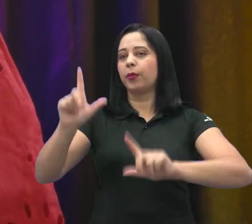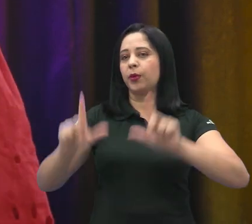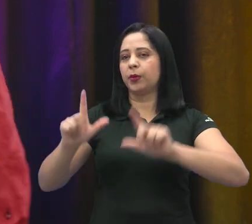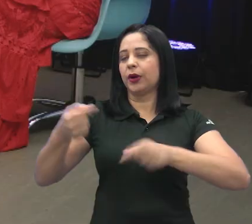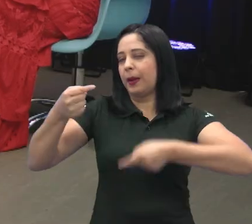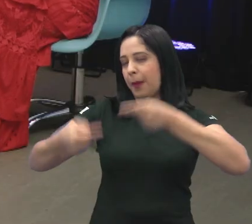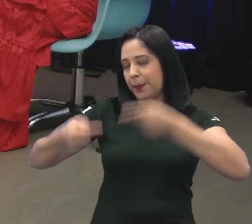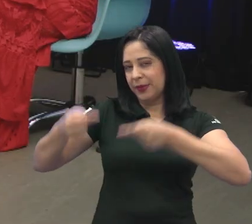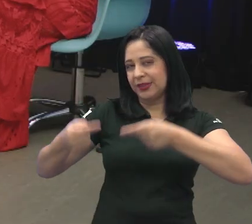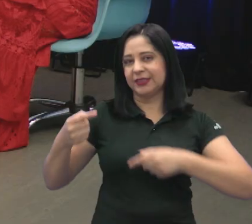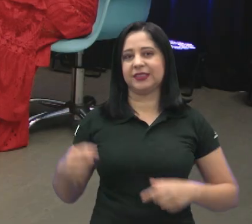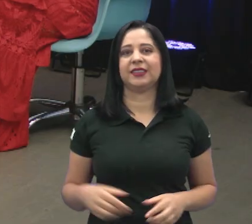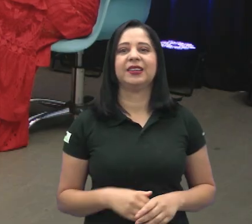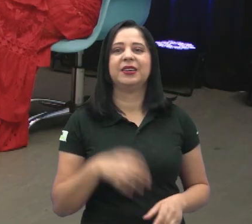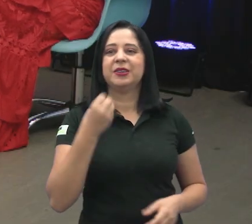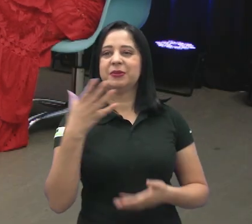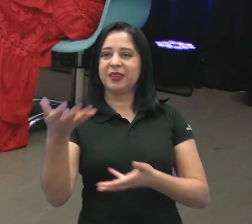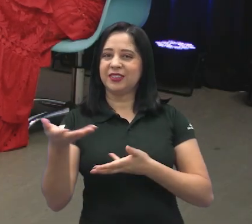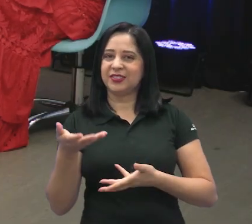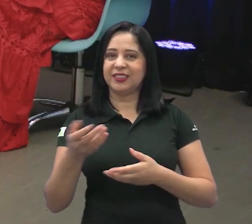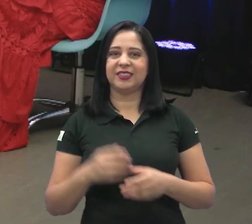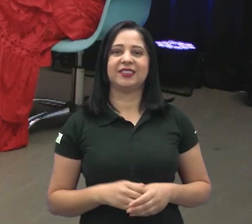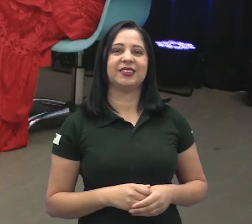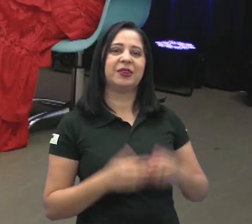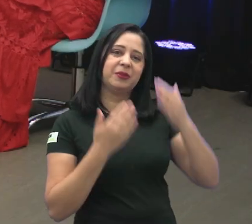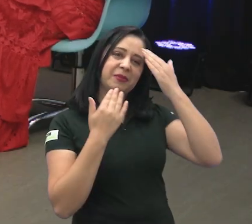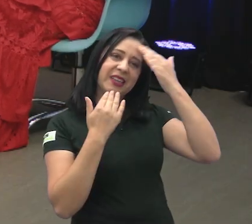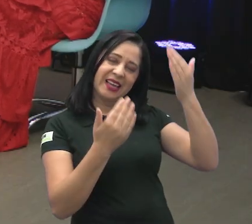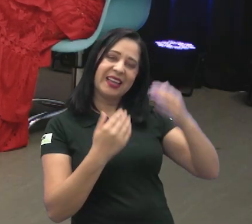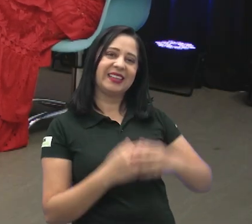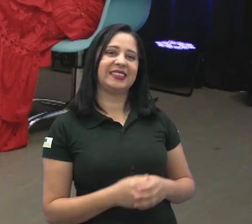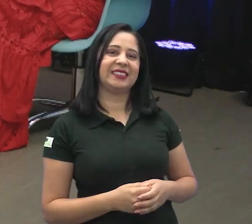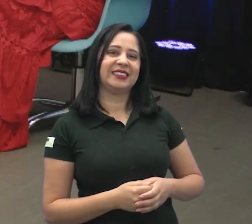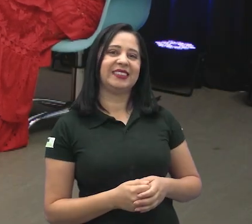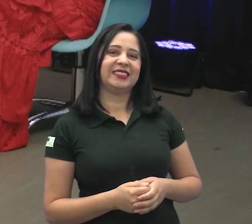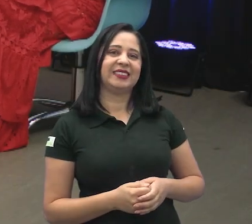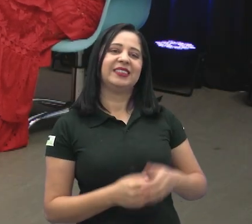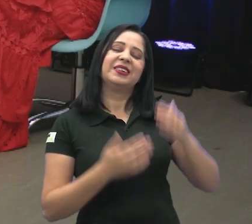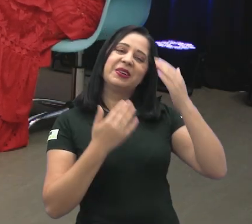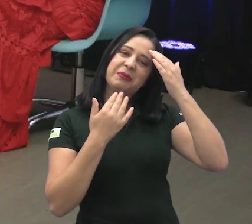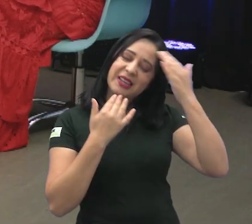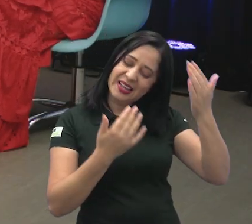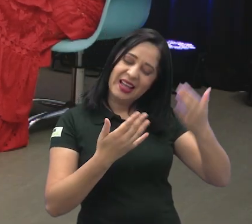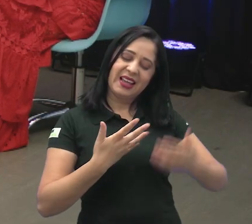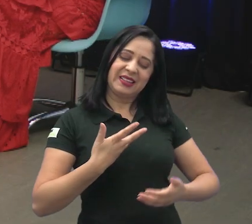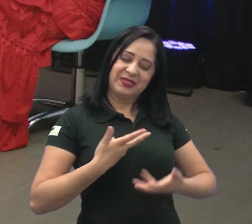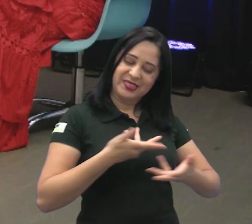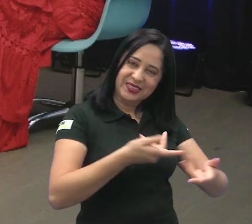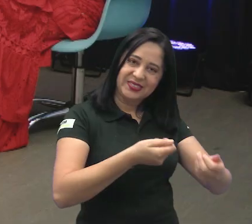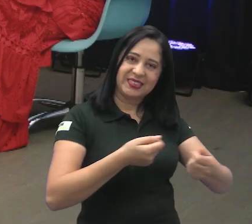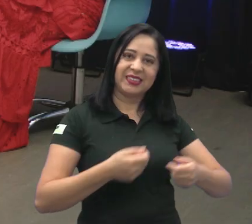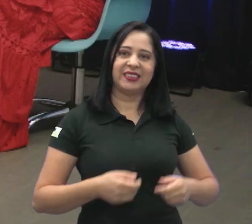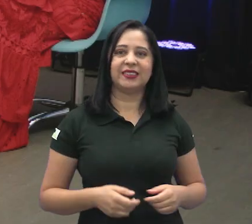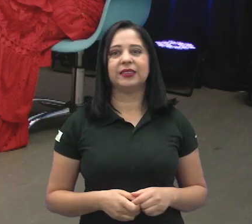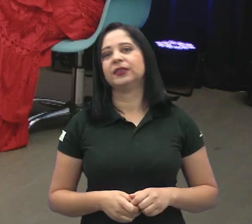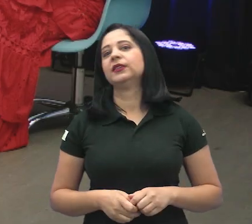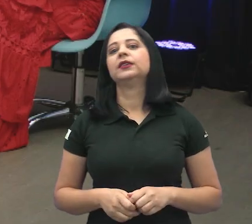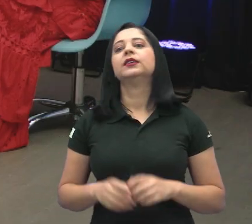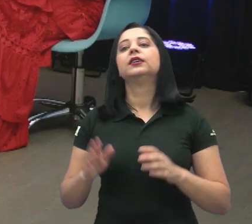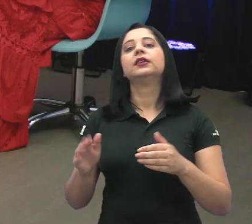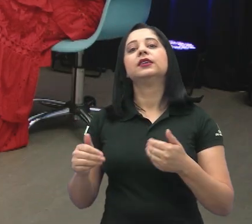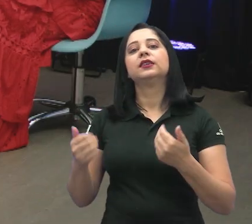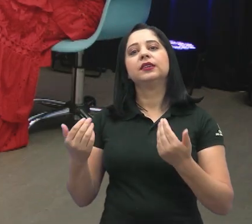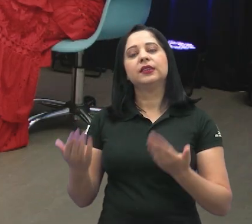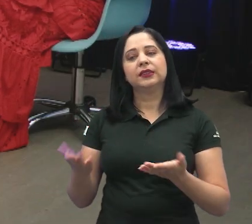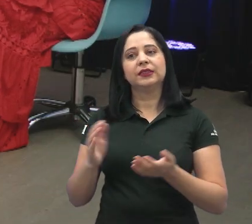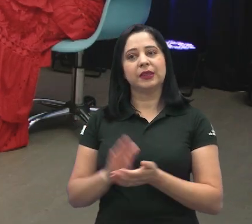Sejam todos muito bem-vindos. Obrigada, Pri. Obrigada, Pri, pelo convite. Também agradeço, Pri, o convite. Gente, para a gente